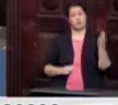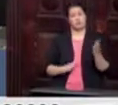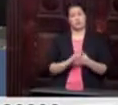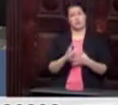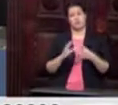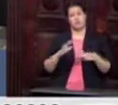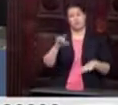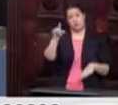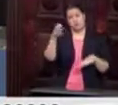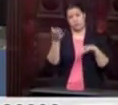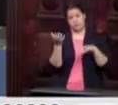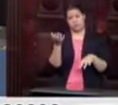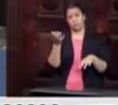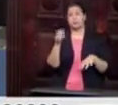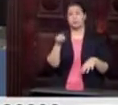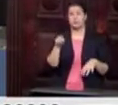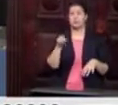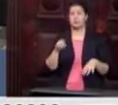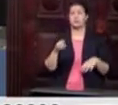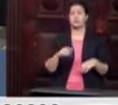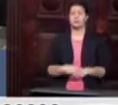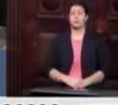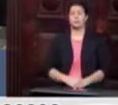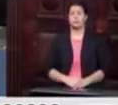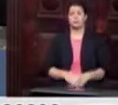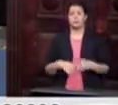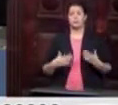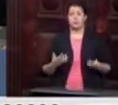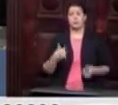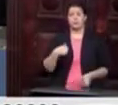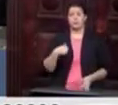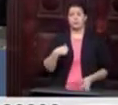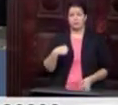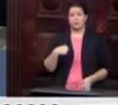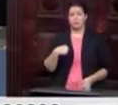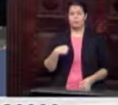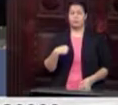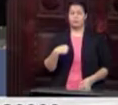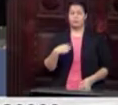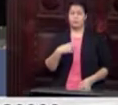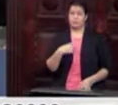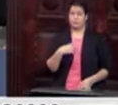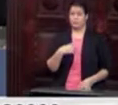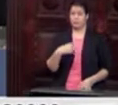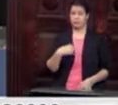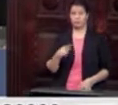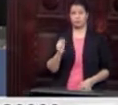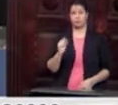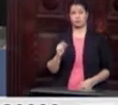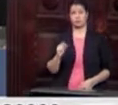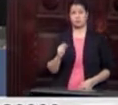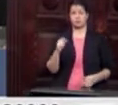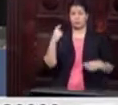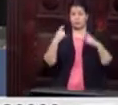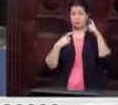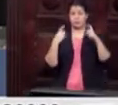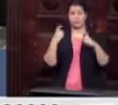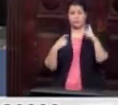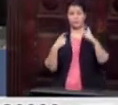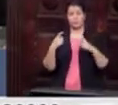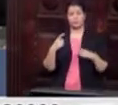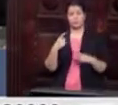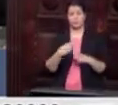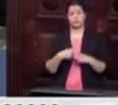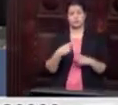pelo Congresso Nacional dessa maneira. O que me deixa, senhora presidente, extremamente preocupado. Primeiro,